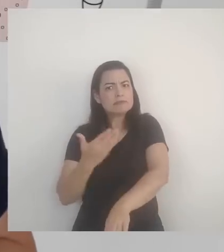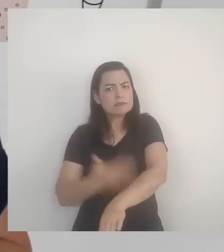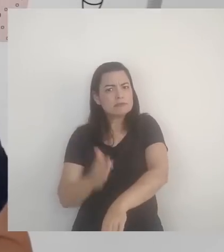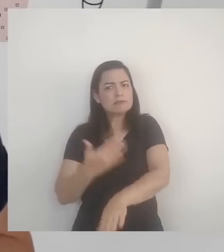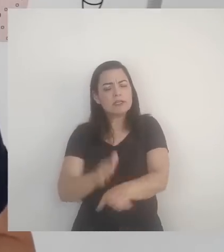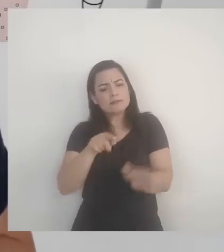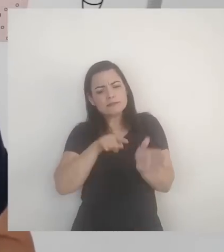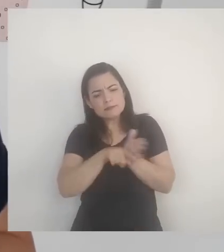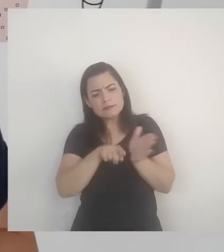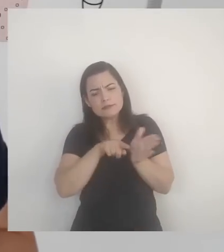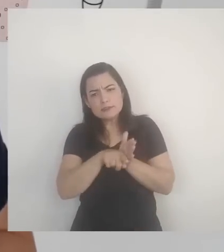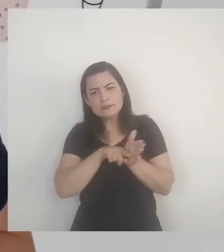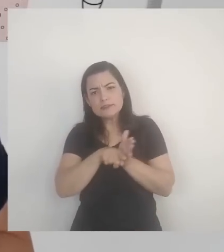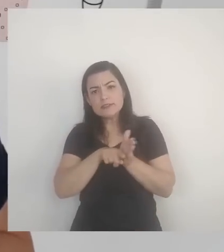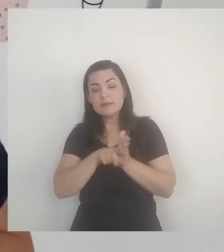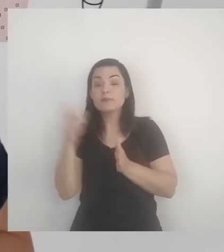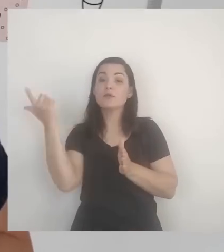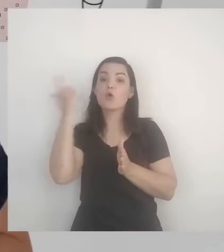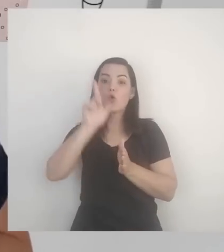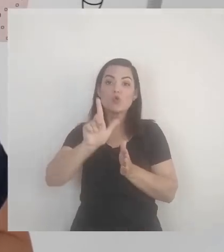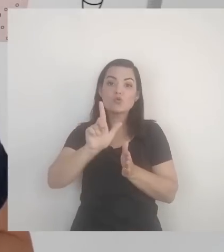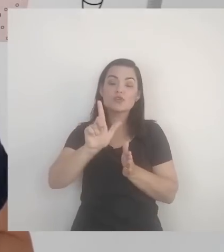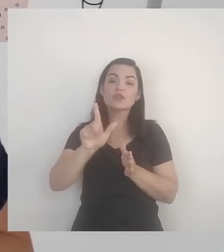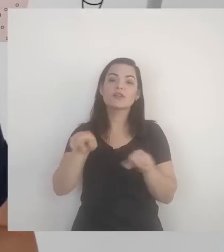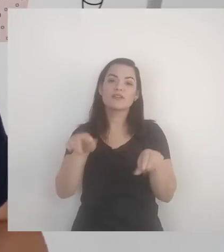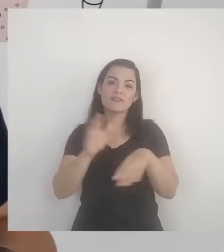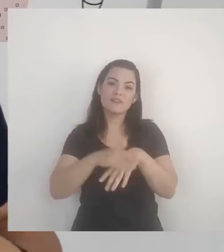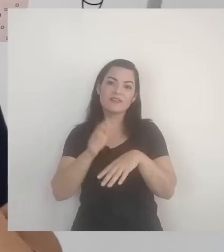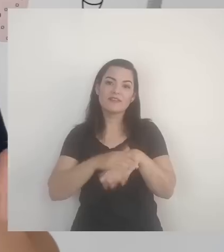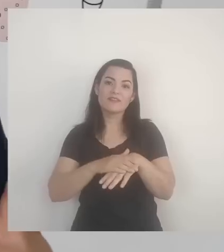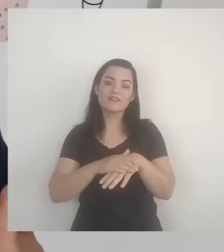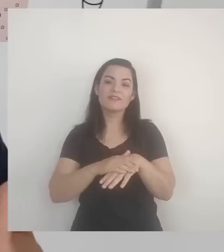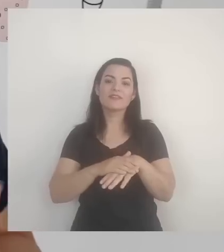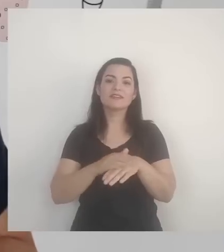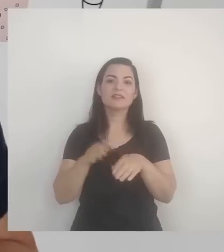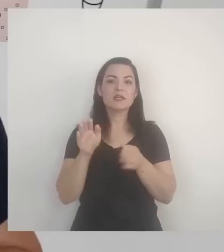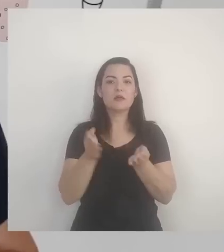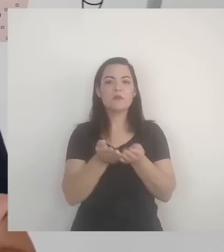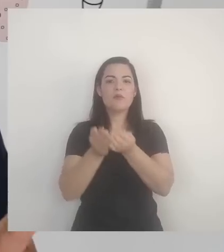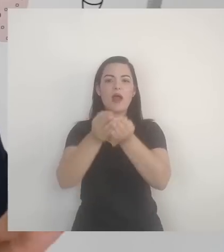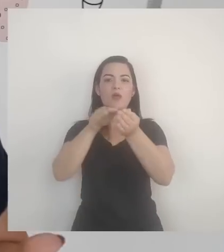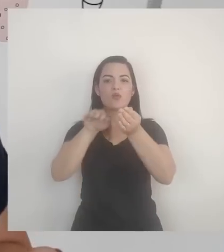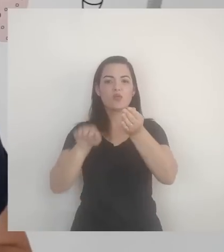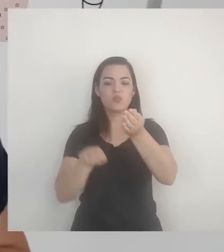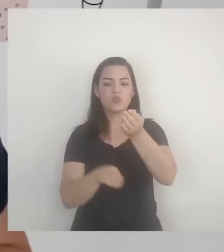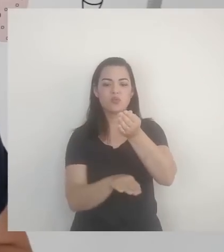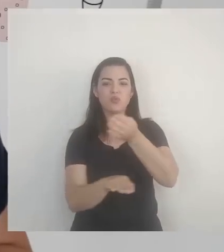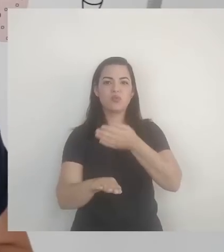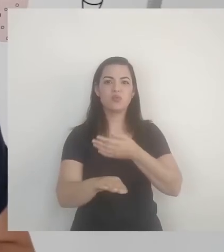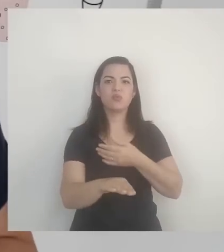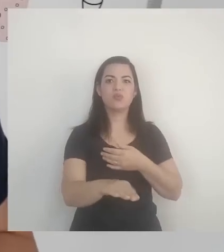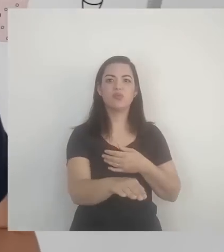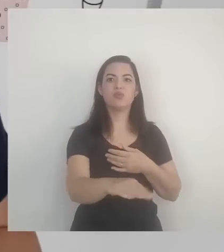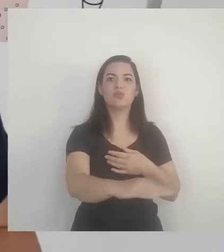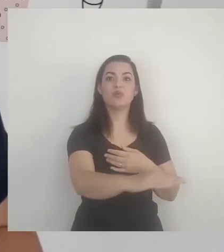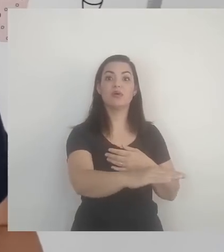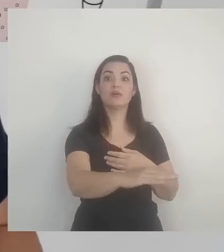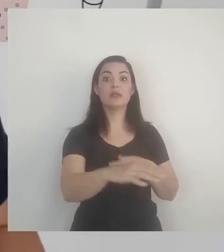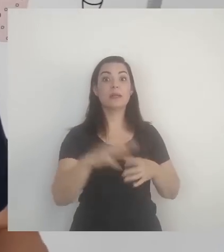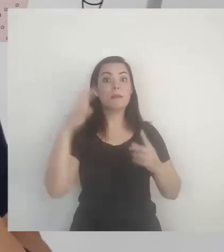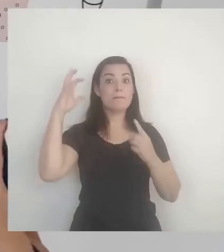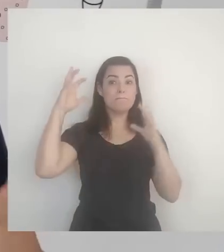que os submarinos eles pudessem ser construídos. Então é um controle de muitas variáveis.